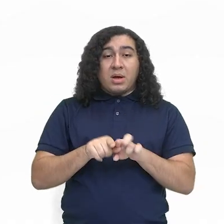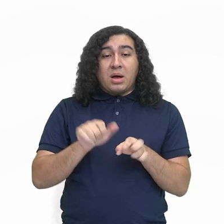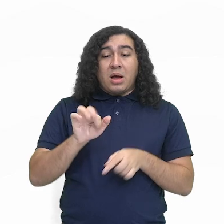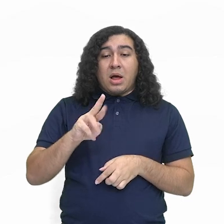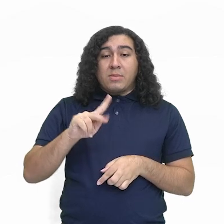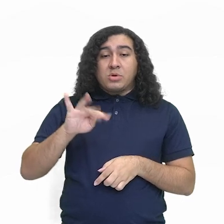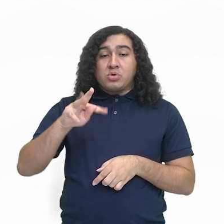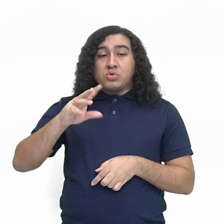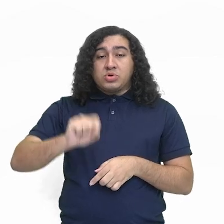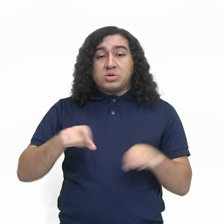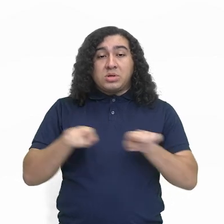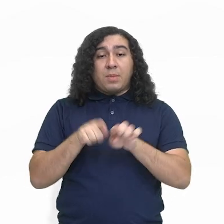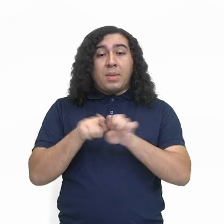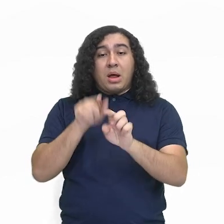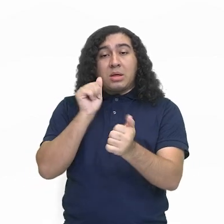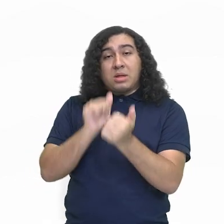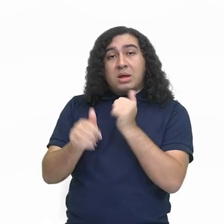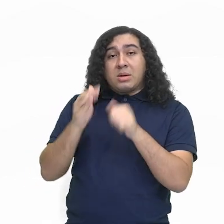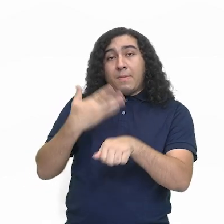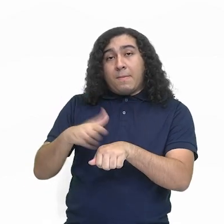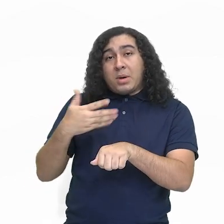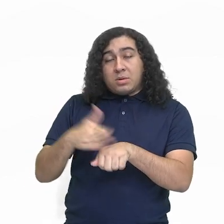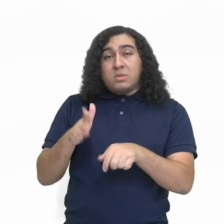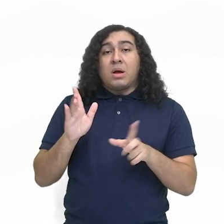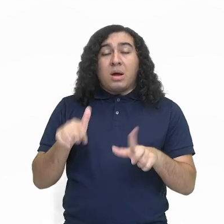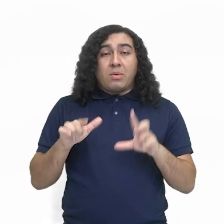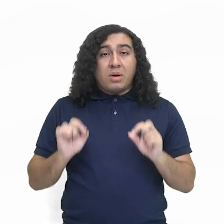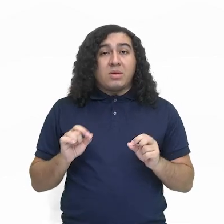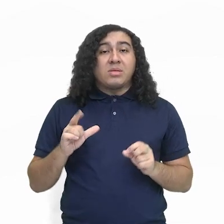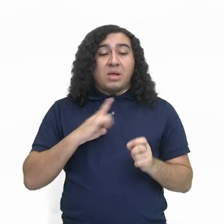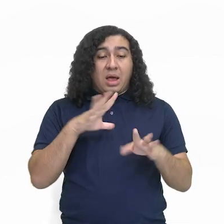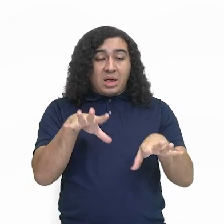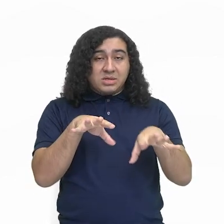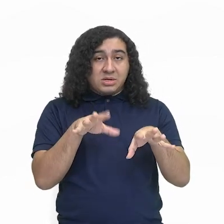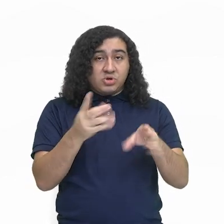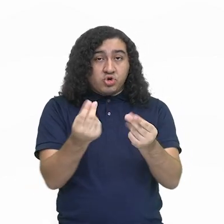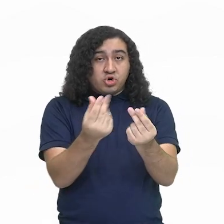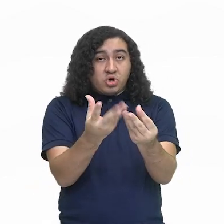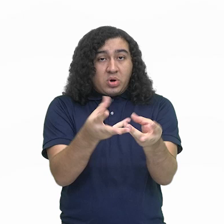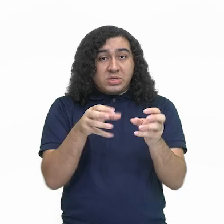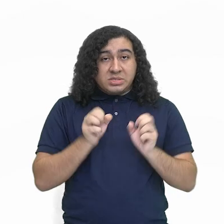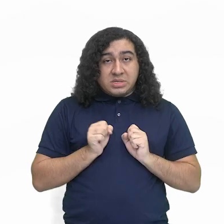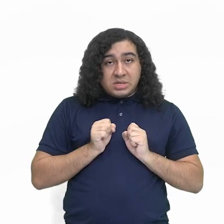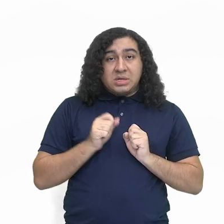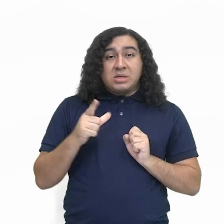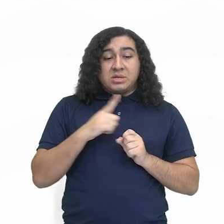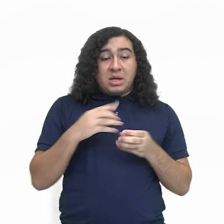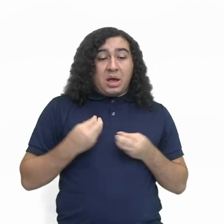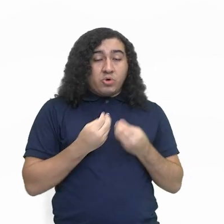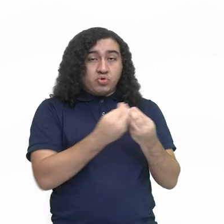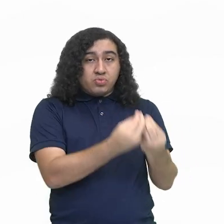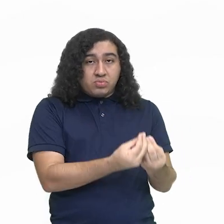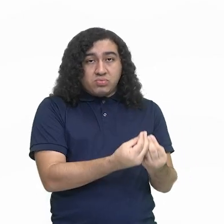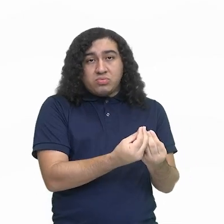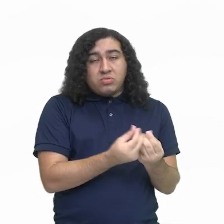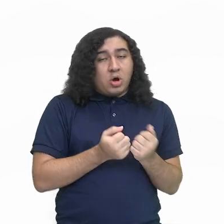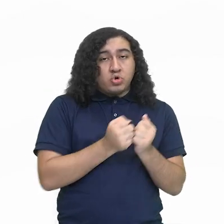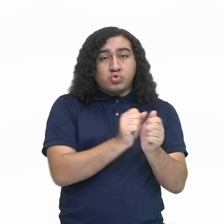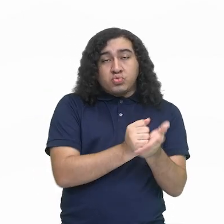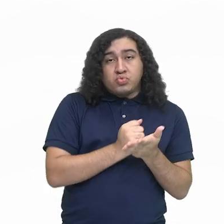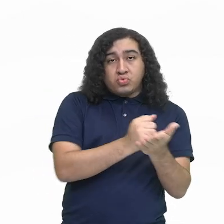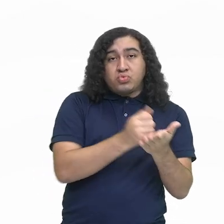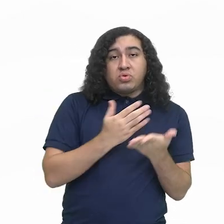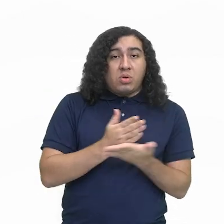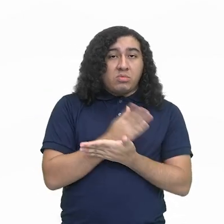até mesmo atletas, são acusados de aceitar subornos em troca de favorecimentos, manipulação de resultados e desvio